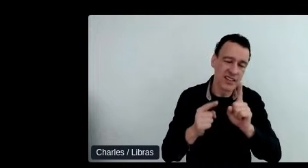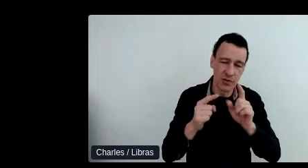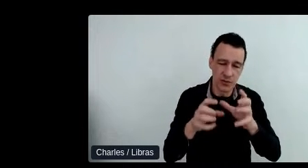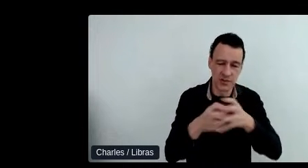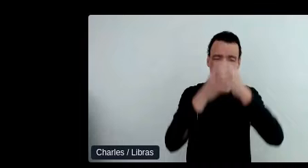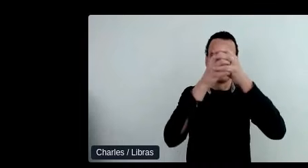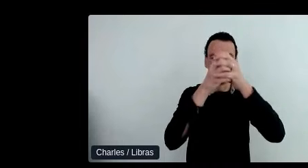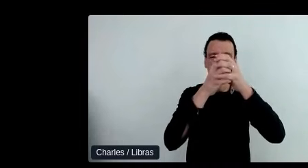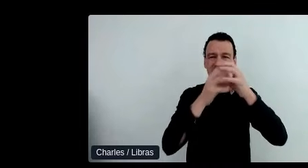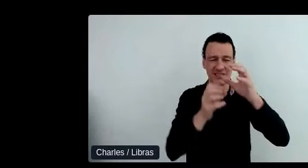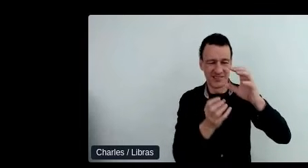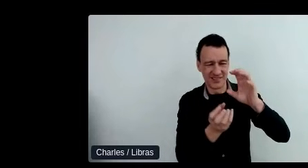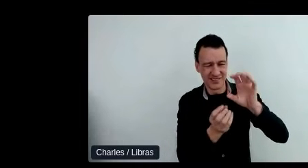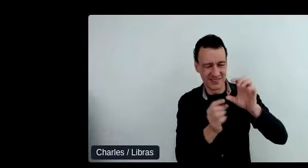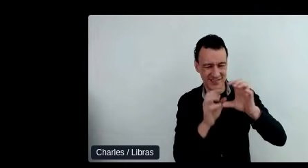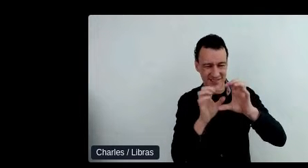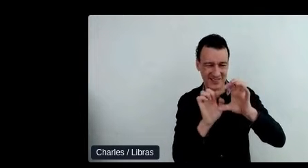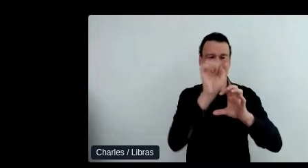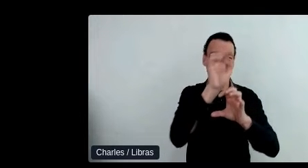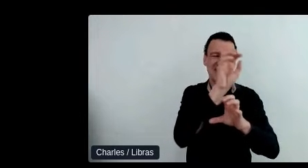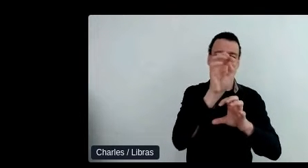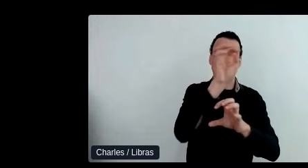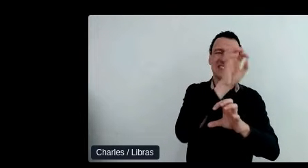esse caso também que não pode.